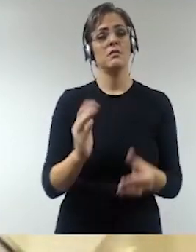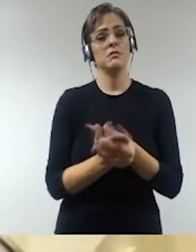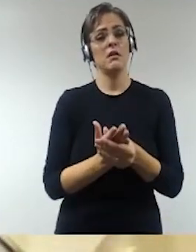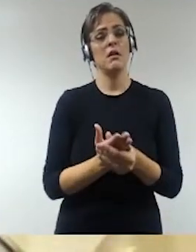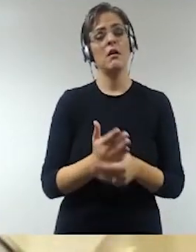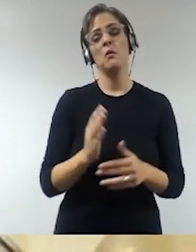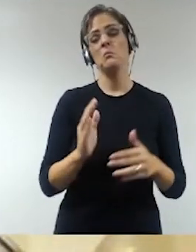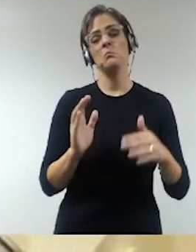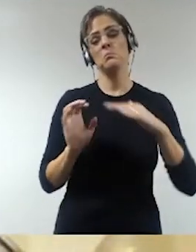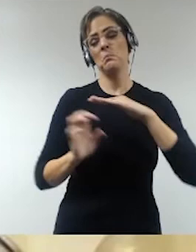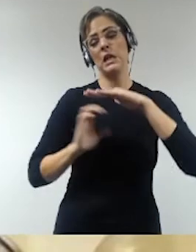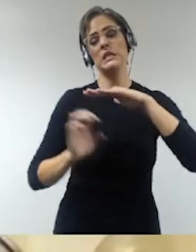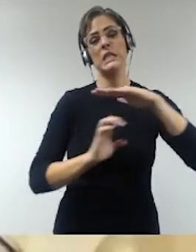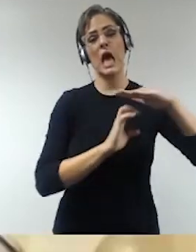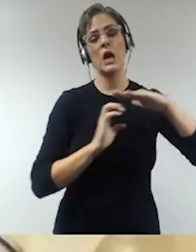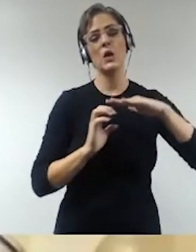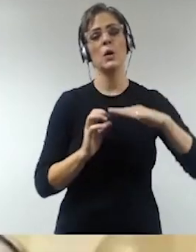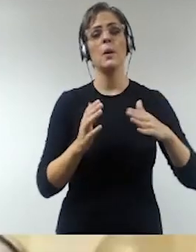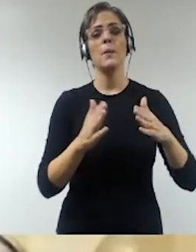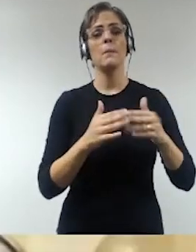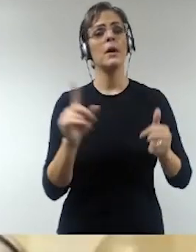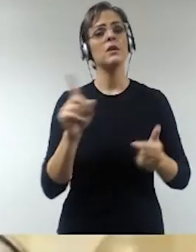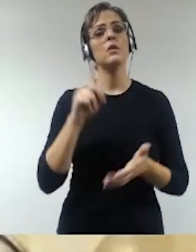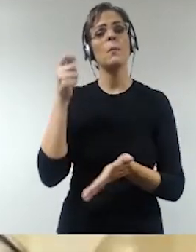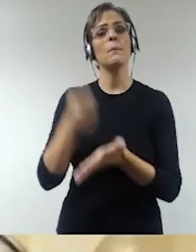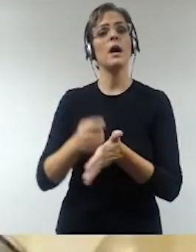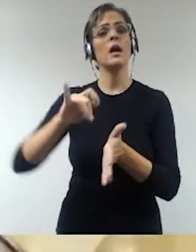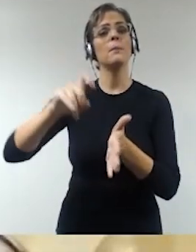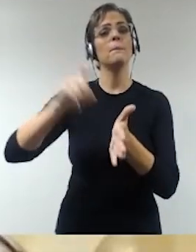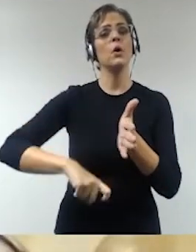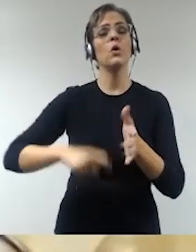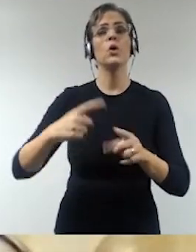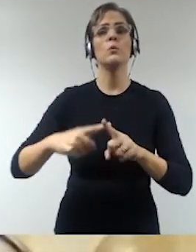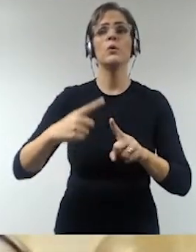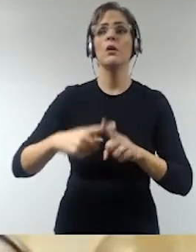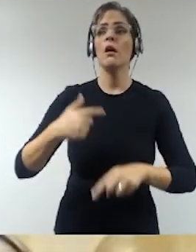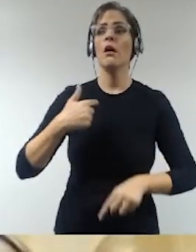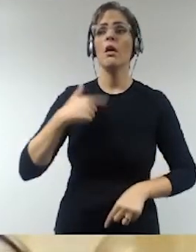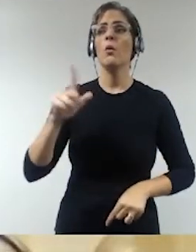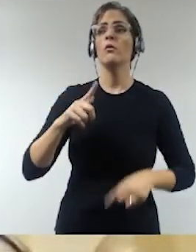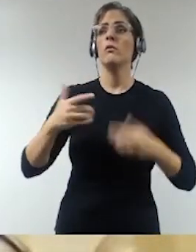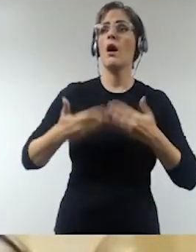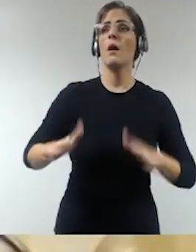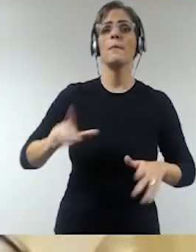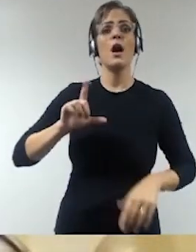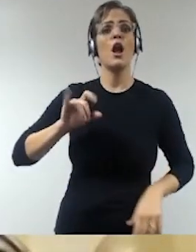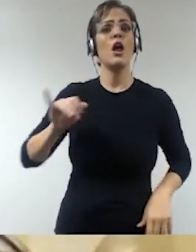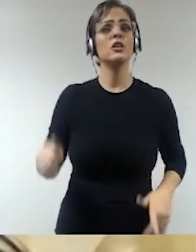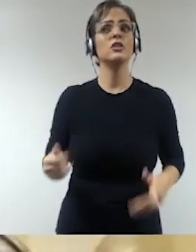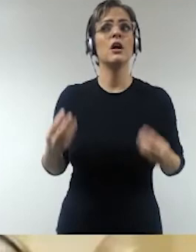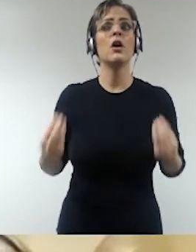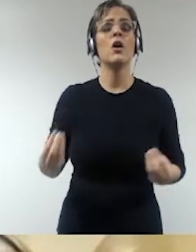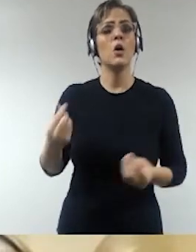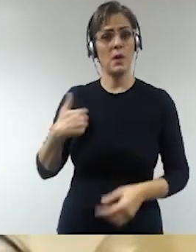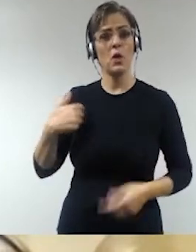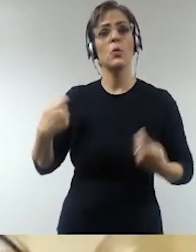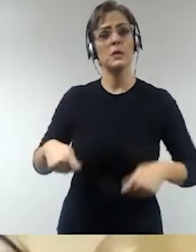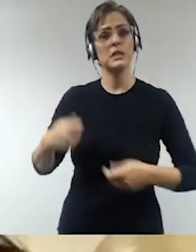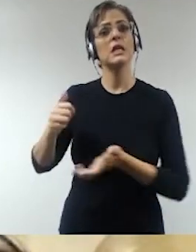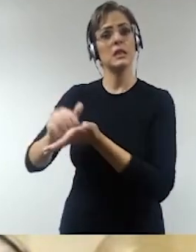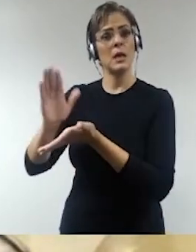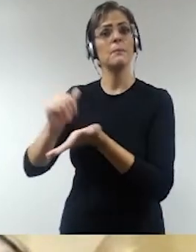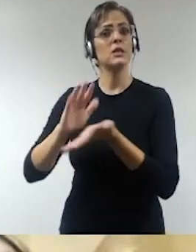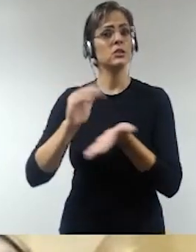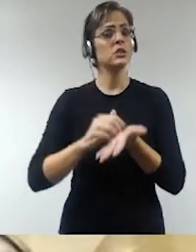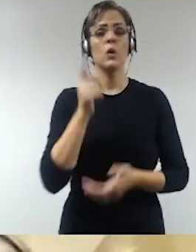empresário pede para não pagar um tributo, dizendo: eu fui impedido de abrir o meu estabelecimento, eu tive que demitir funcionários,